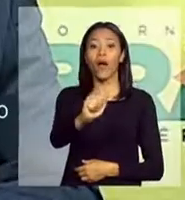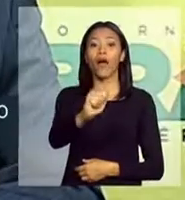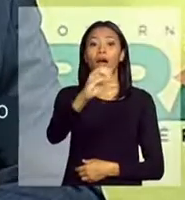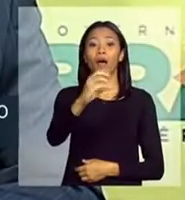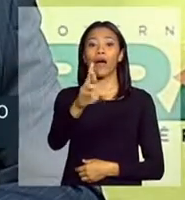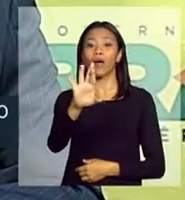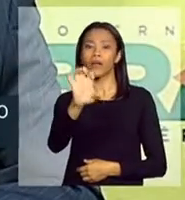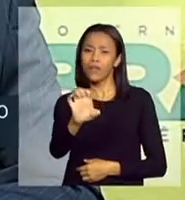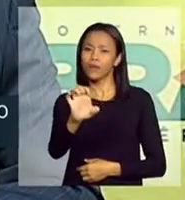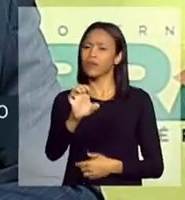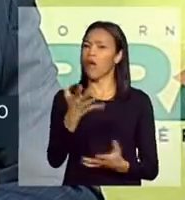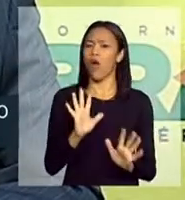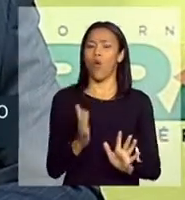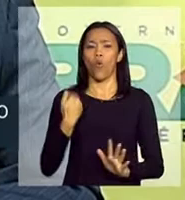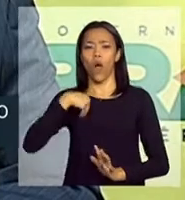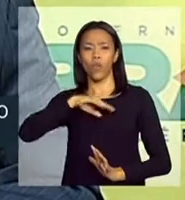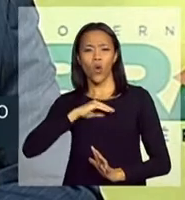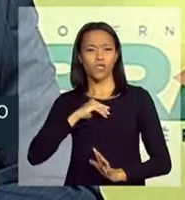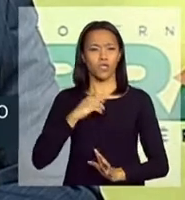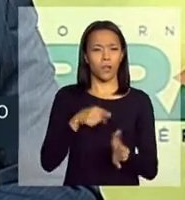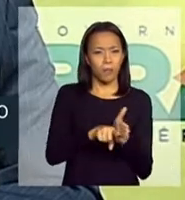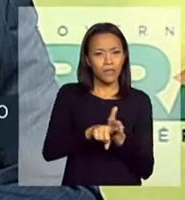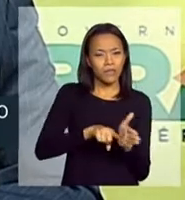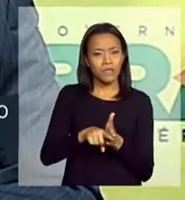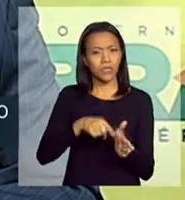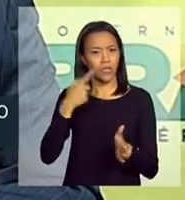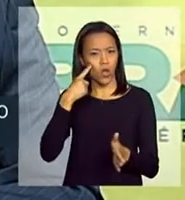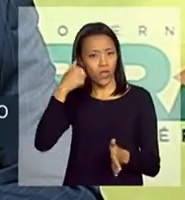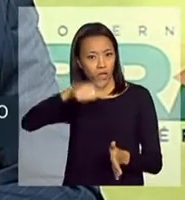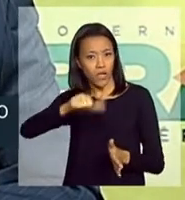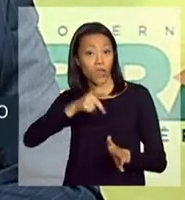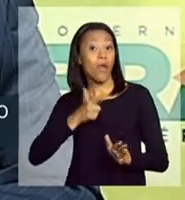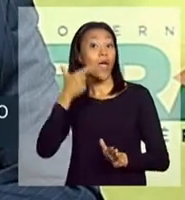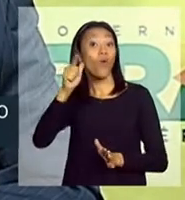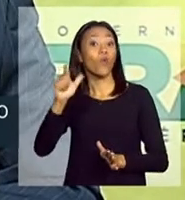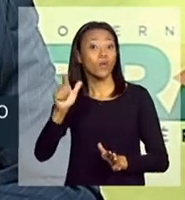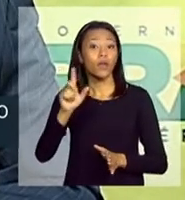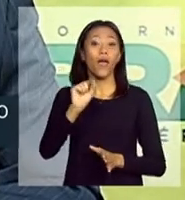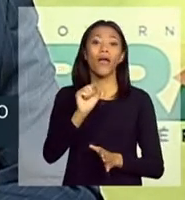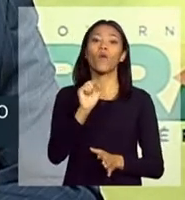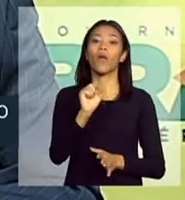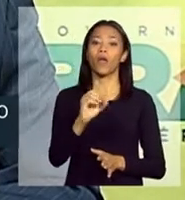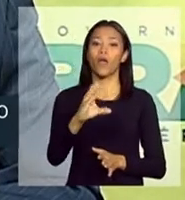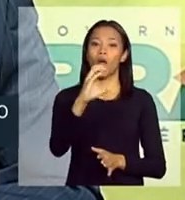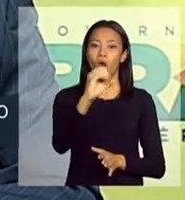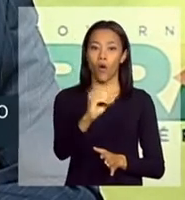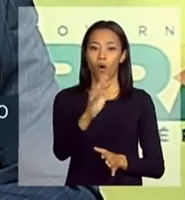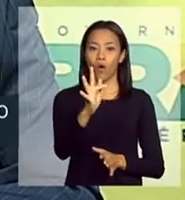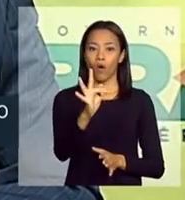a nossa leitura é outra a leitura que nós temos é oferta de vagas